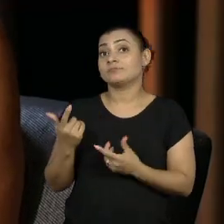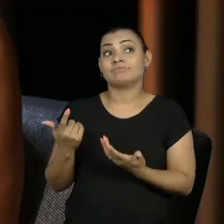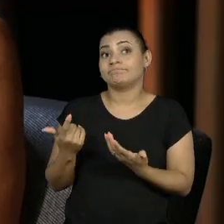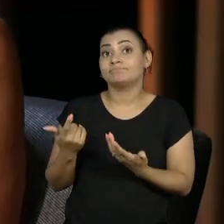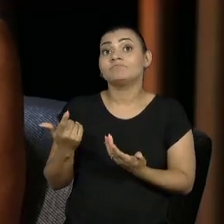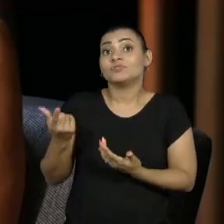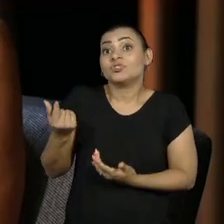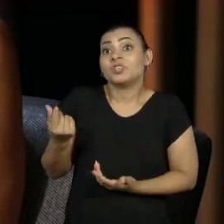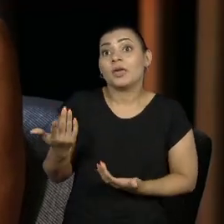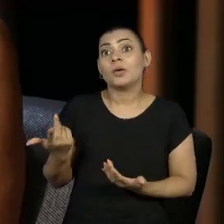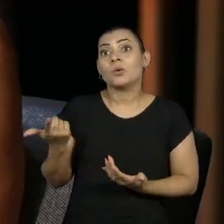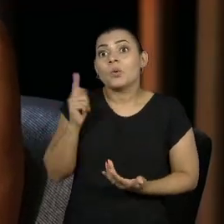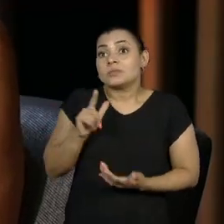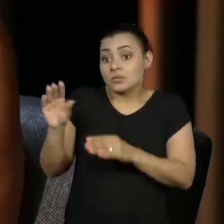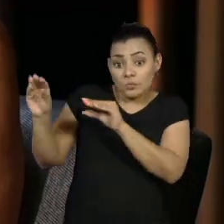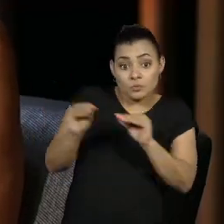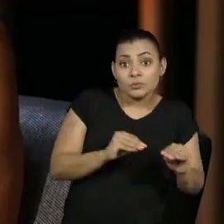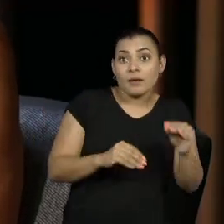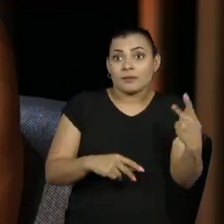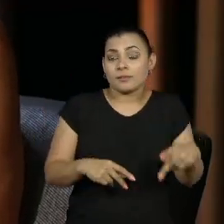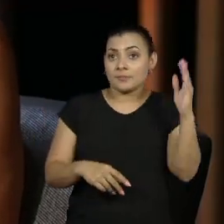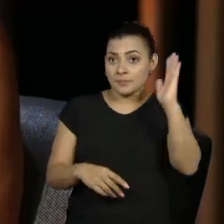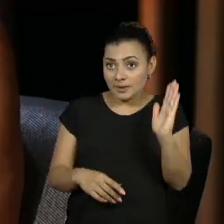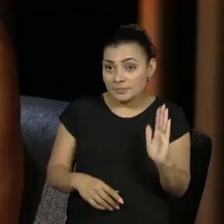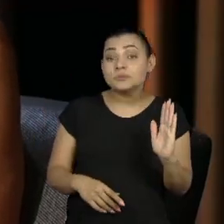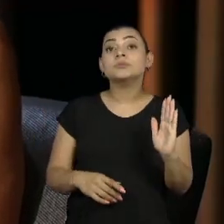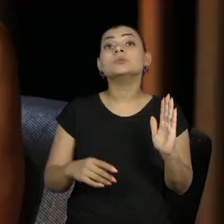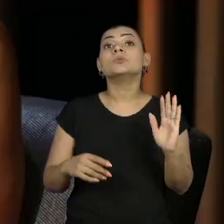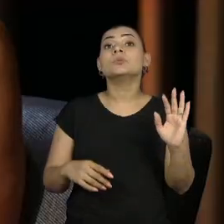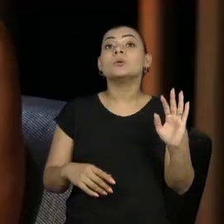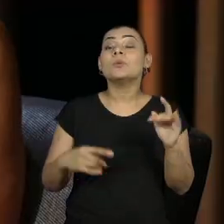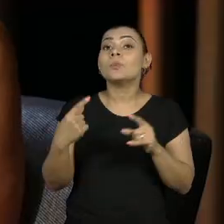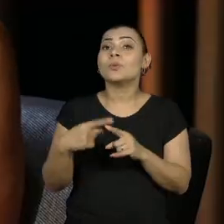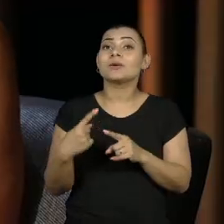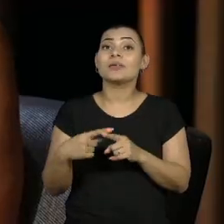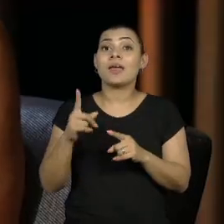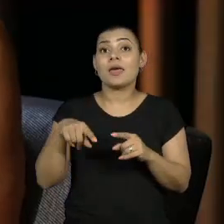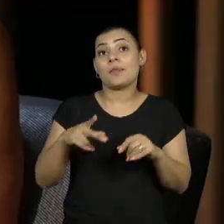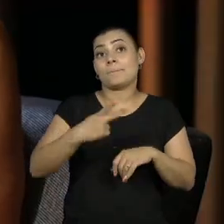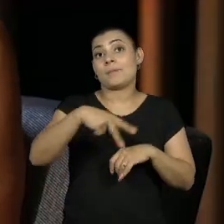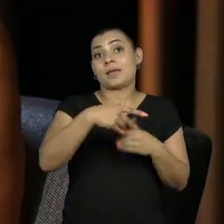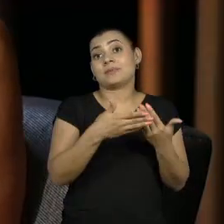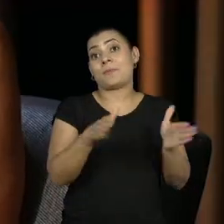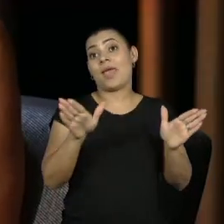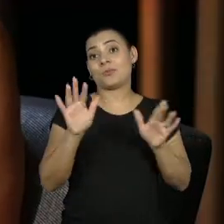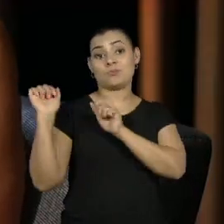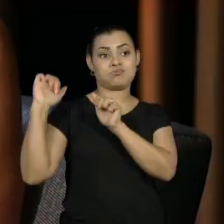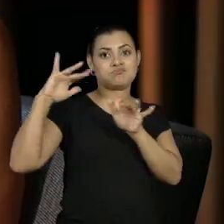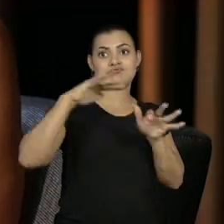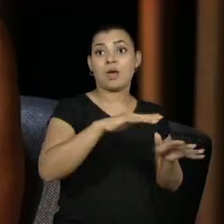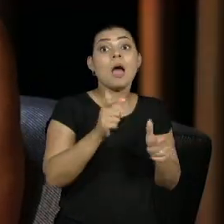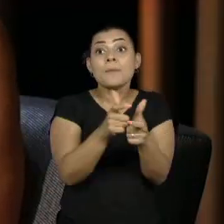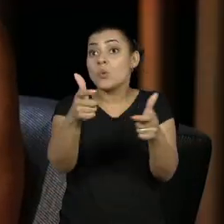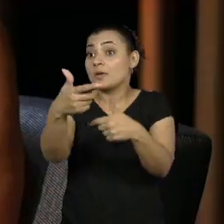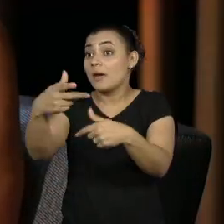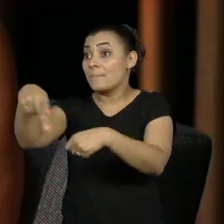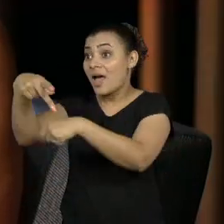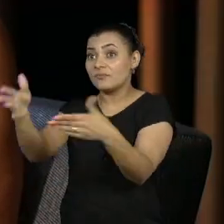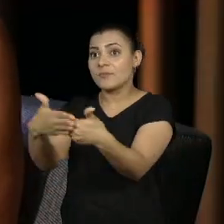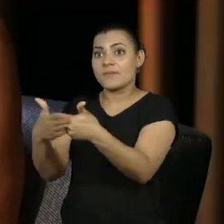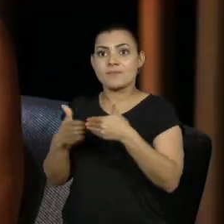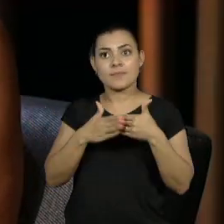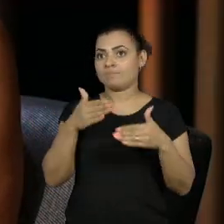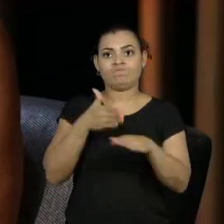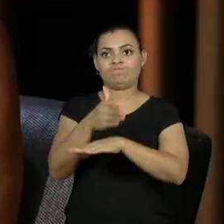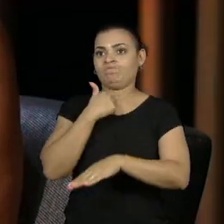né eles vieram ao Brasil o caso francês porque era o pai estava aberto muito pais estavam fechados né os